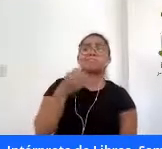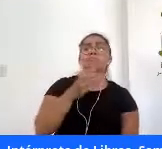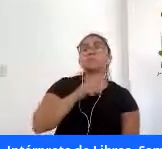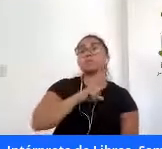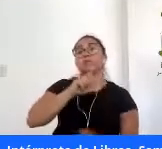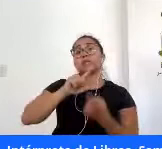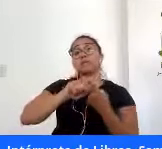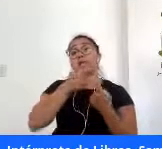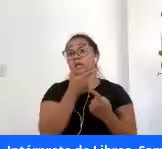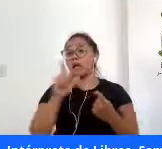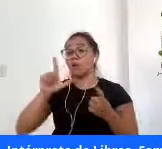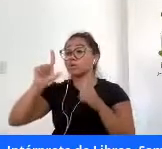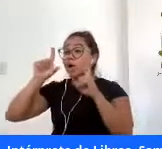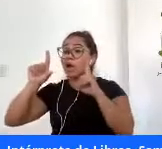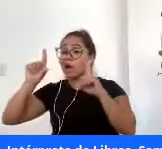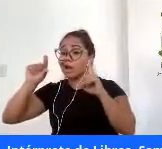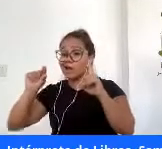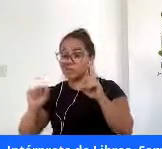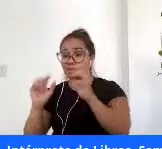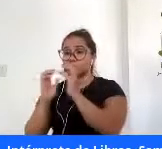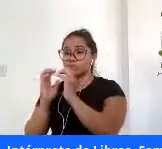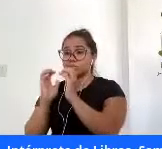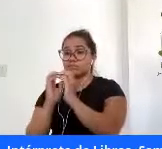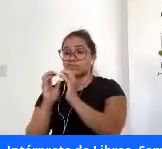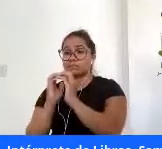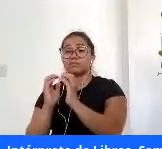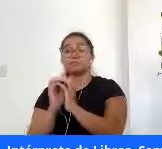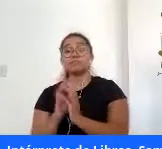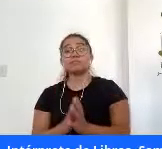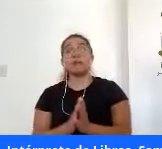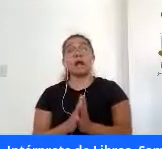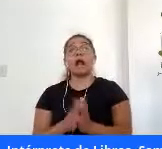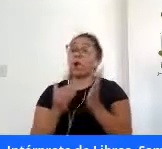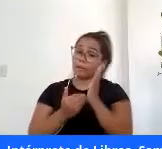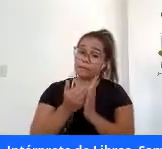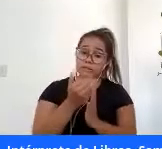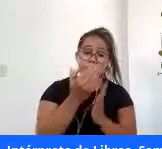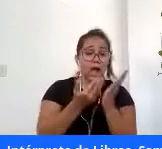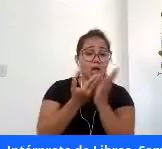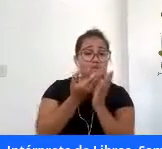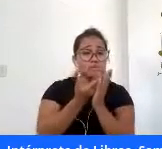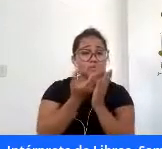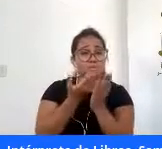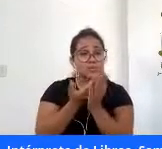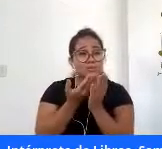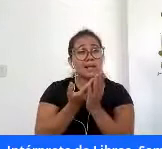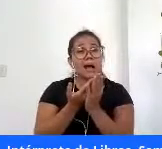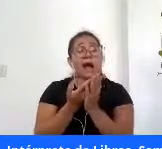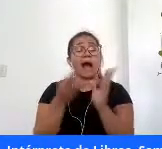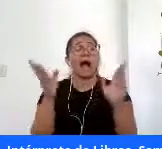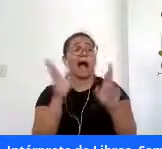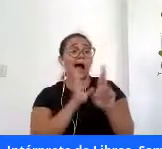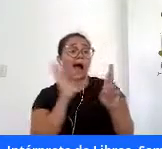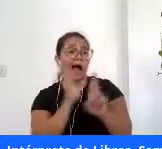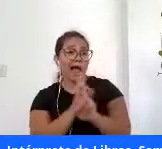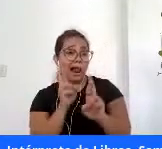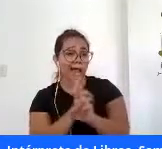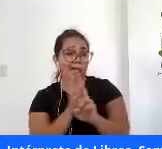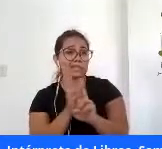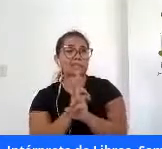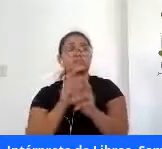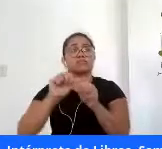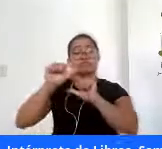a redução das funções cognitivas superiores. Então, isso ainda está começando a ser estudado na literatura, justamente a relação das alterações no